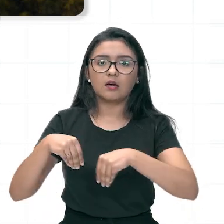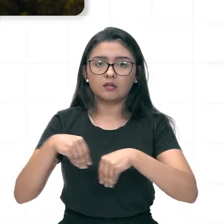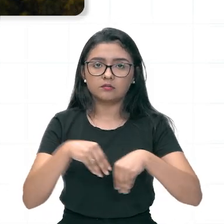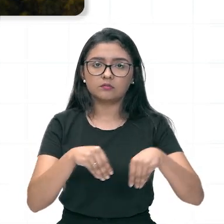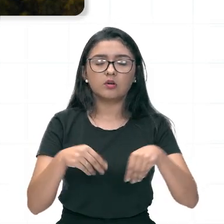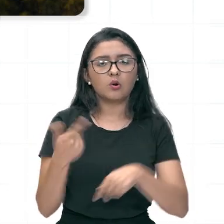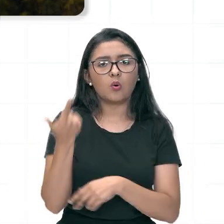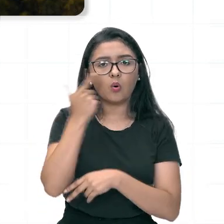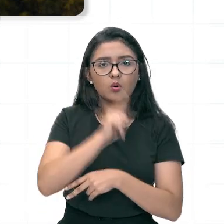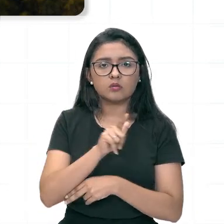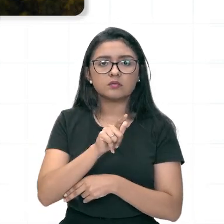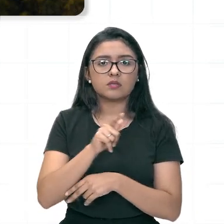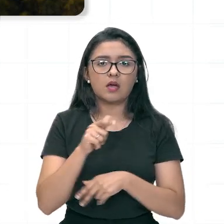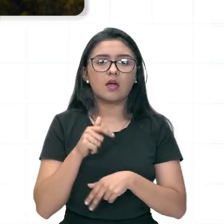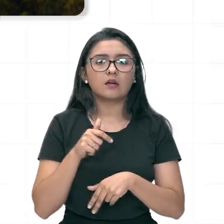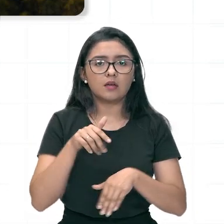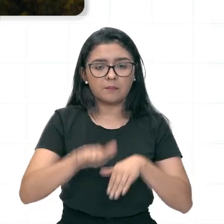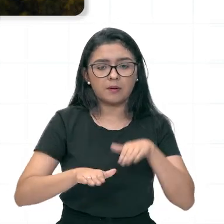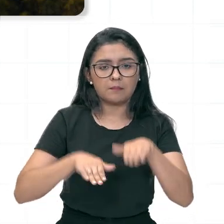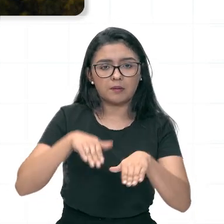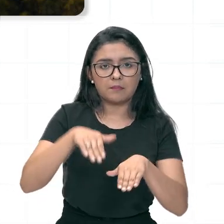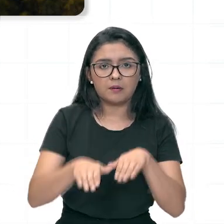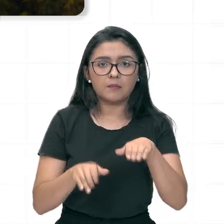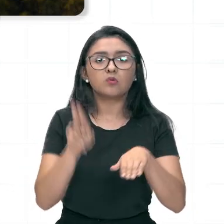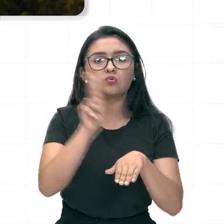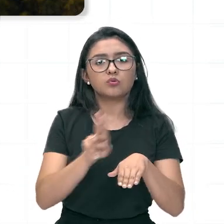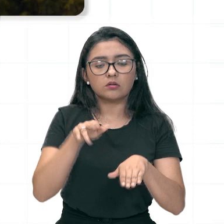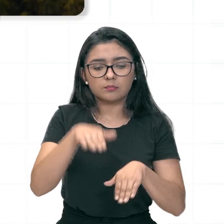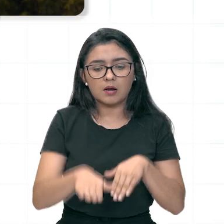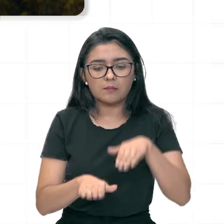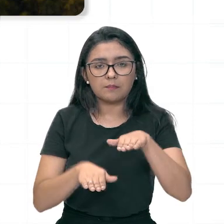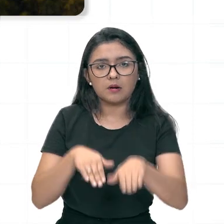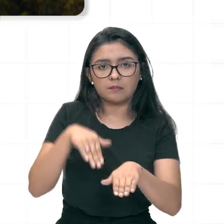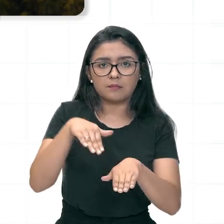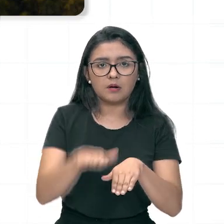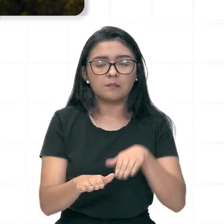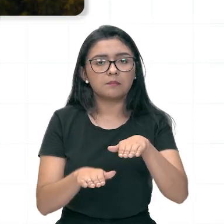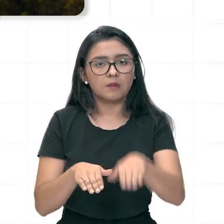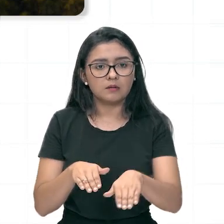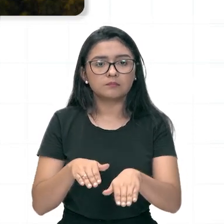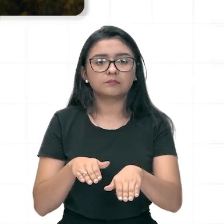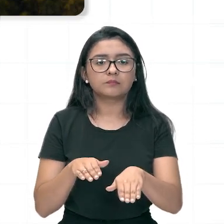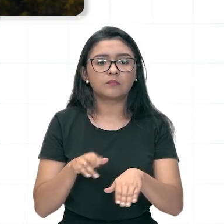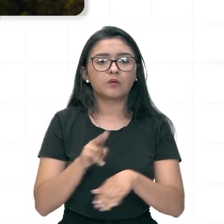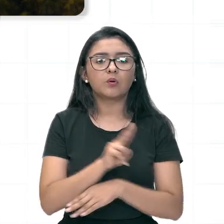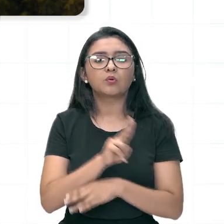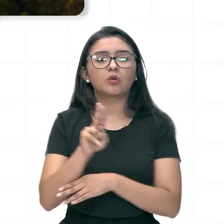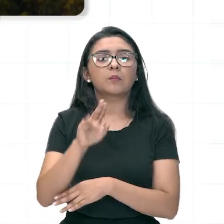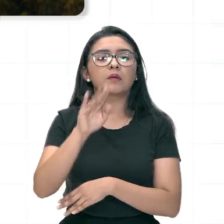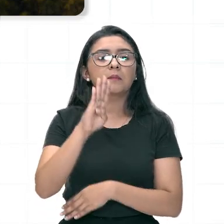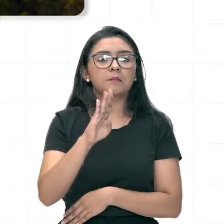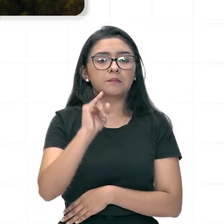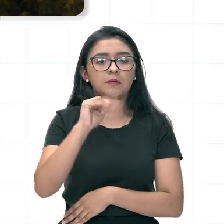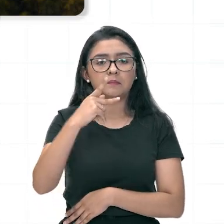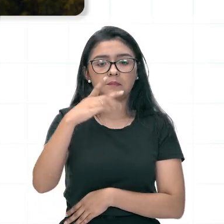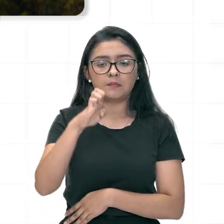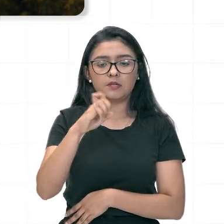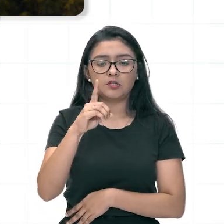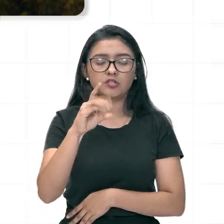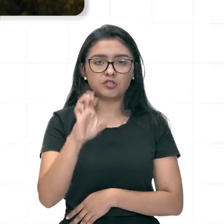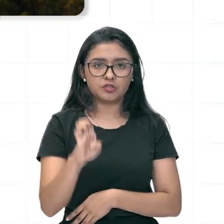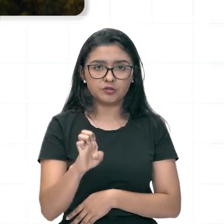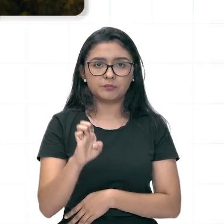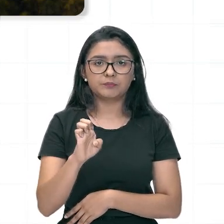eles conseguem andar utilizando as suas 2 patas, né? Por isso que a gente fala que essa marcha é bípede, através de 2 pés, usando os